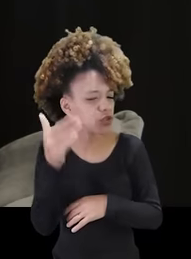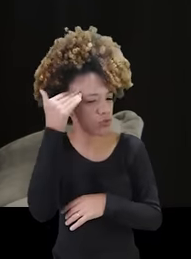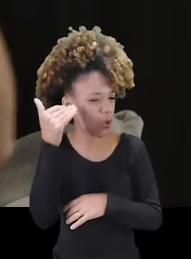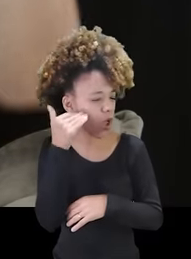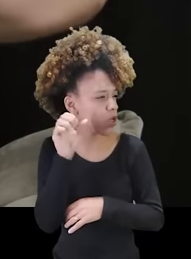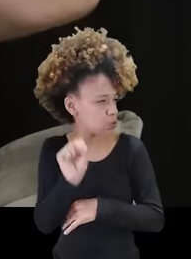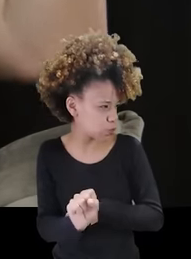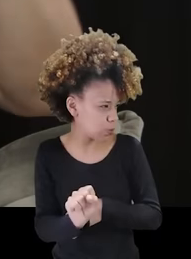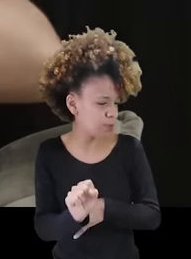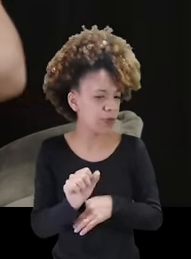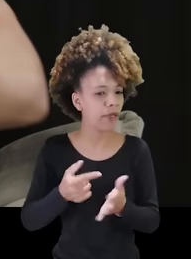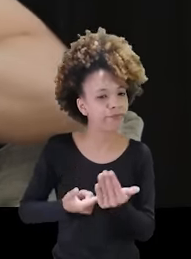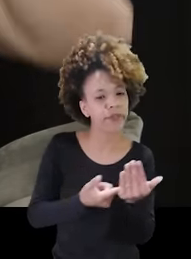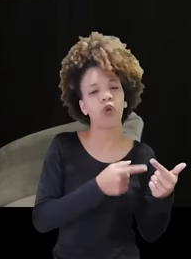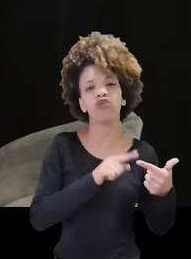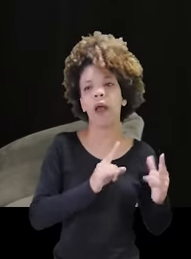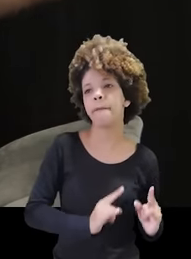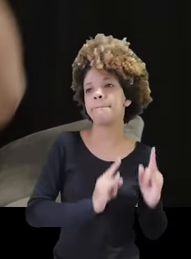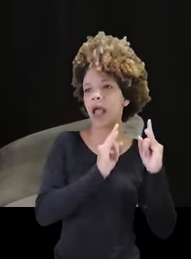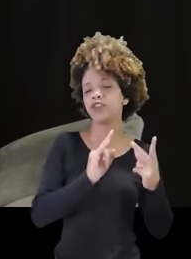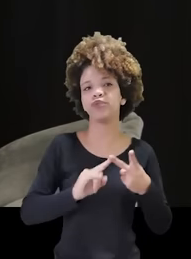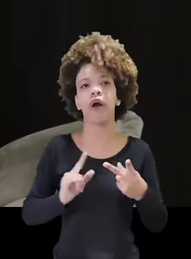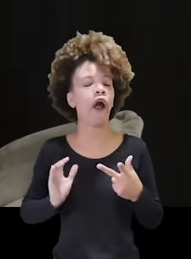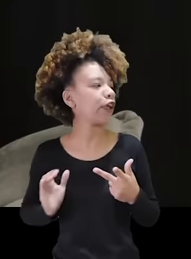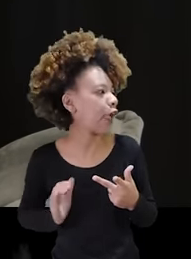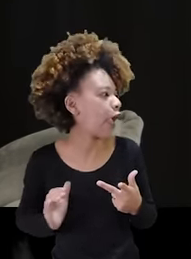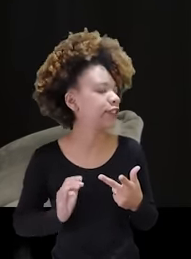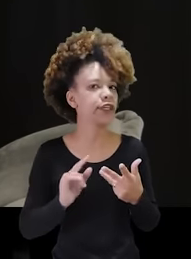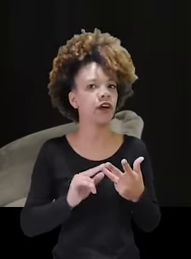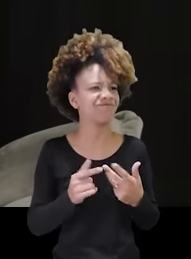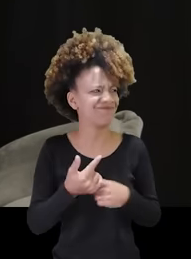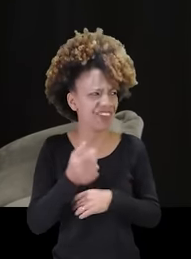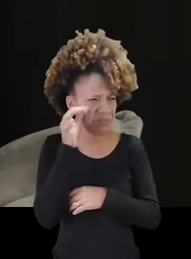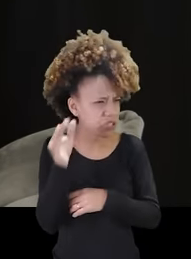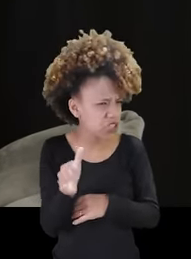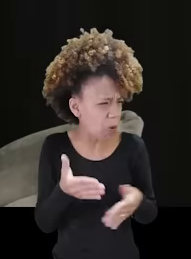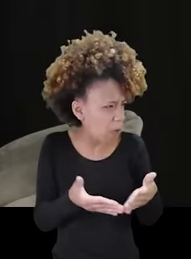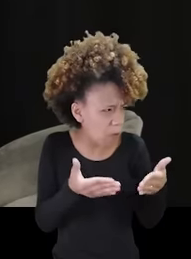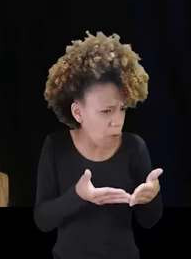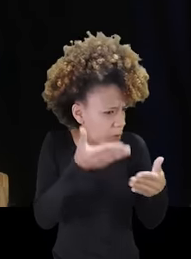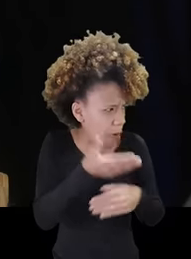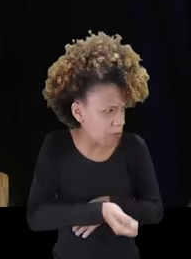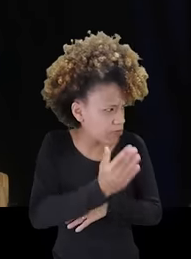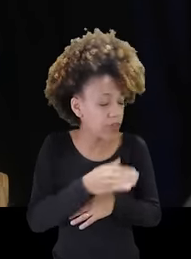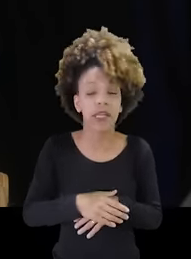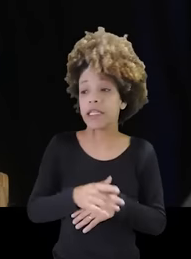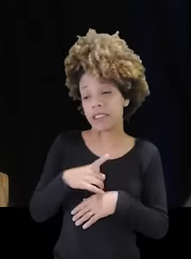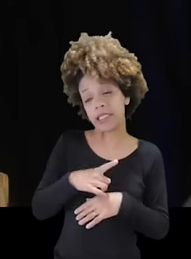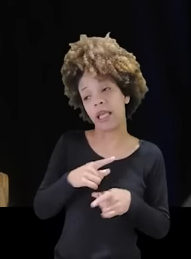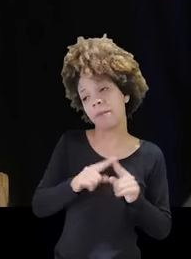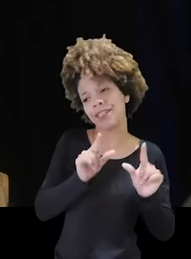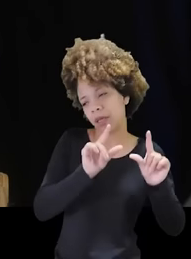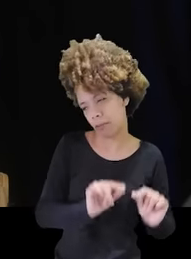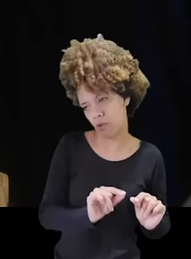da Coreia do Sul é tecnologia prédio riqueza Eu não imaginaria que tivesse um pobre tão contra aquele cara tem mas não